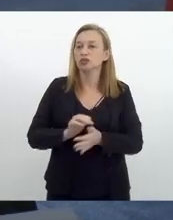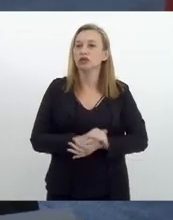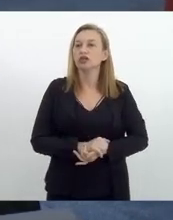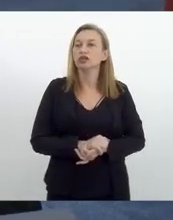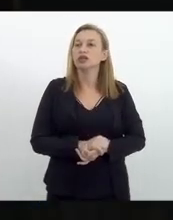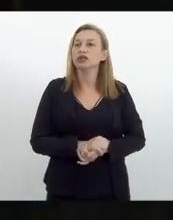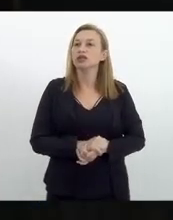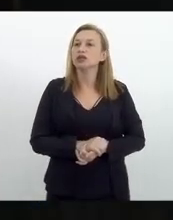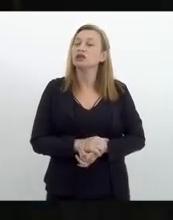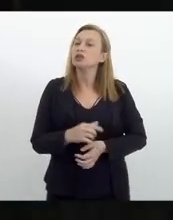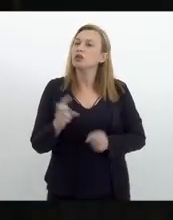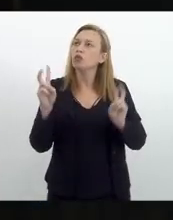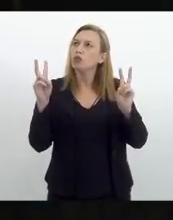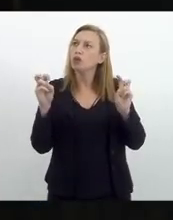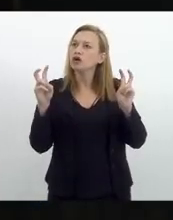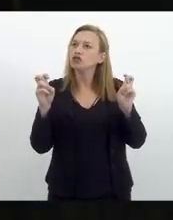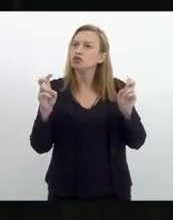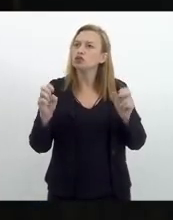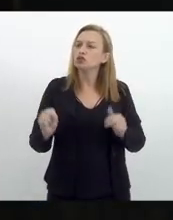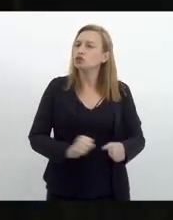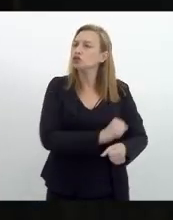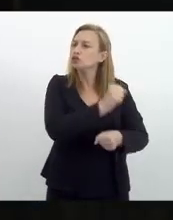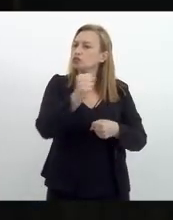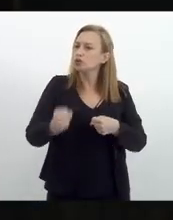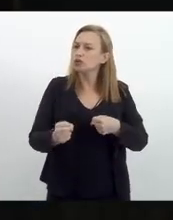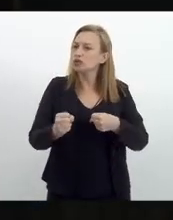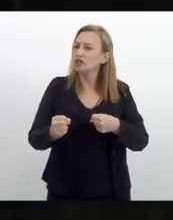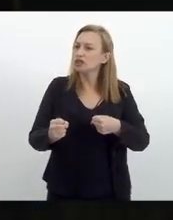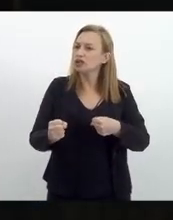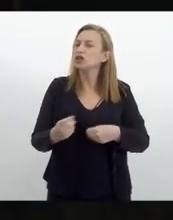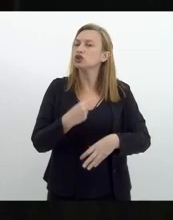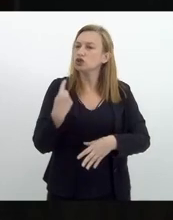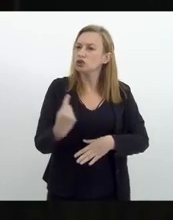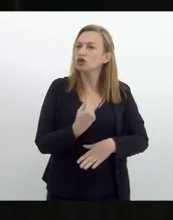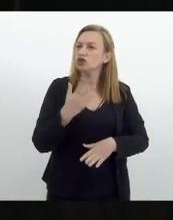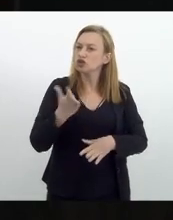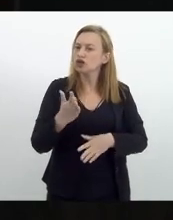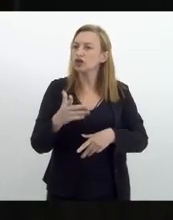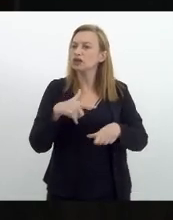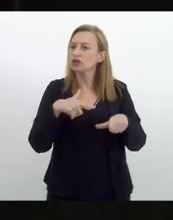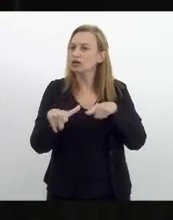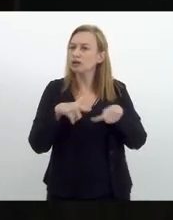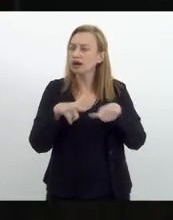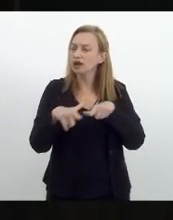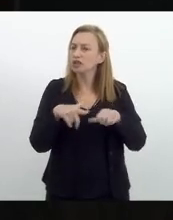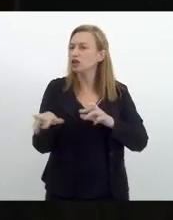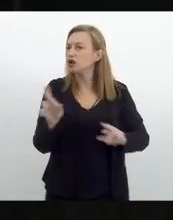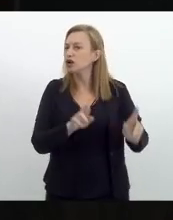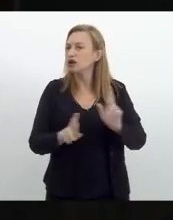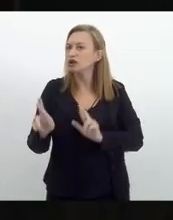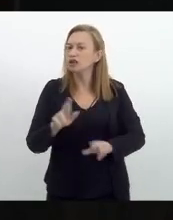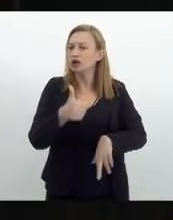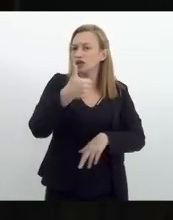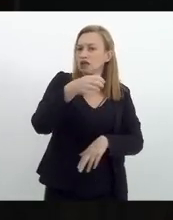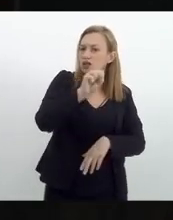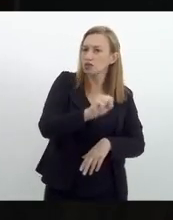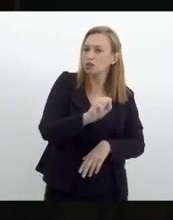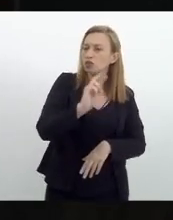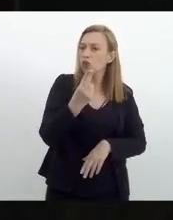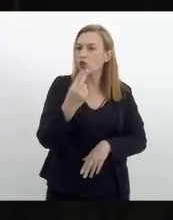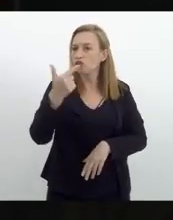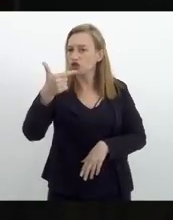Tinha a questão dos poderes, que nós trabalhamos em relação a 18 ou 21.